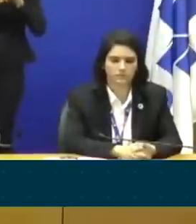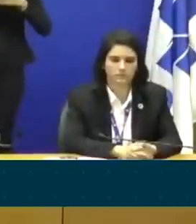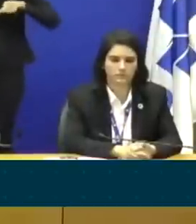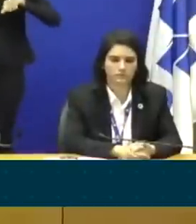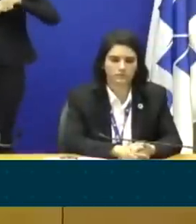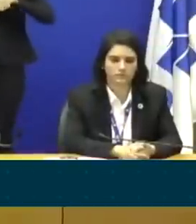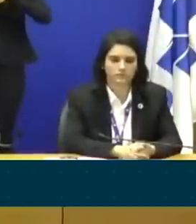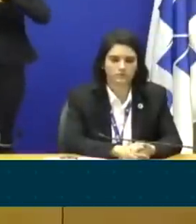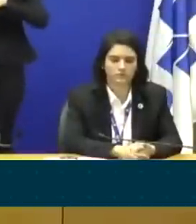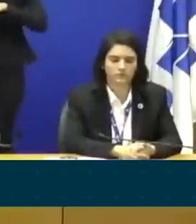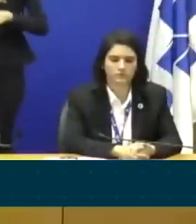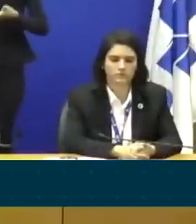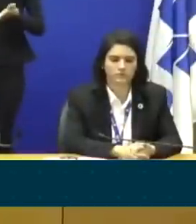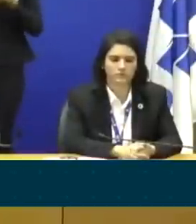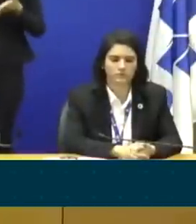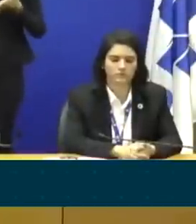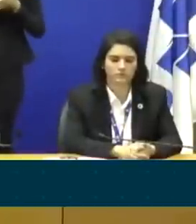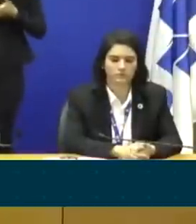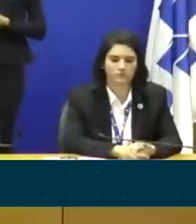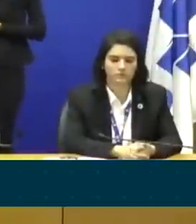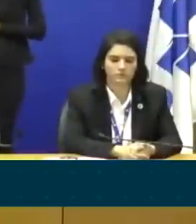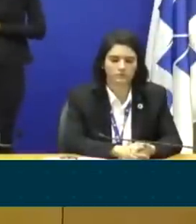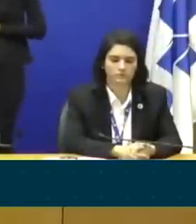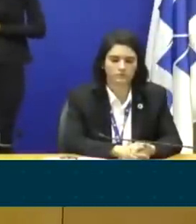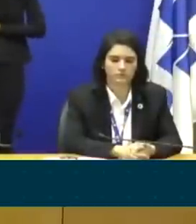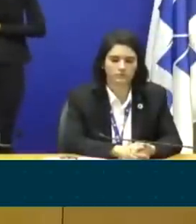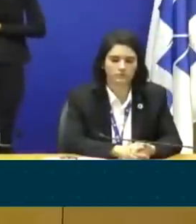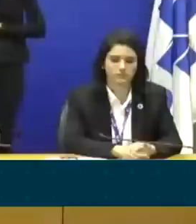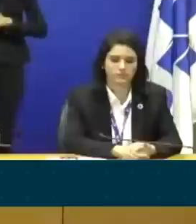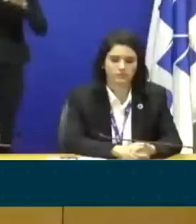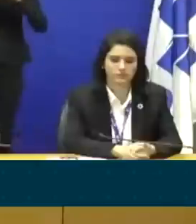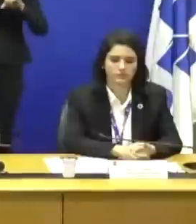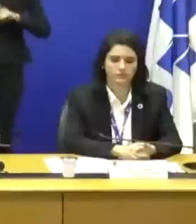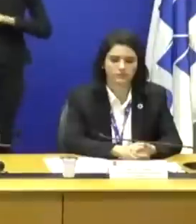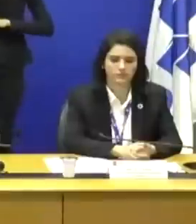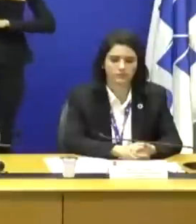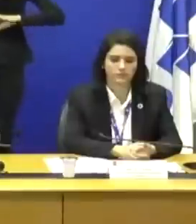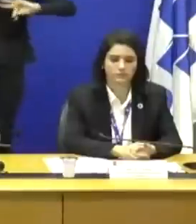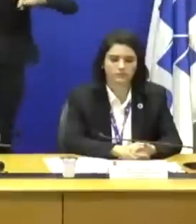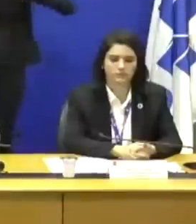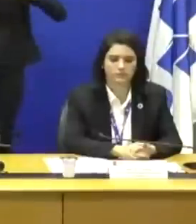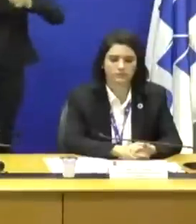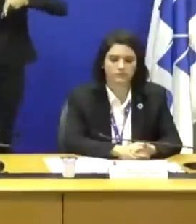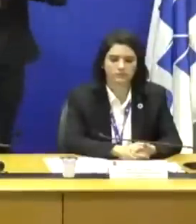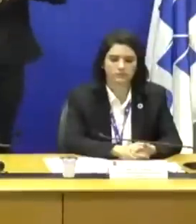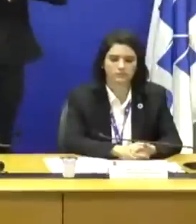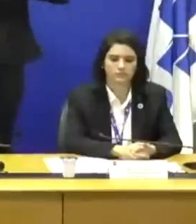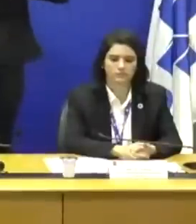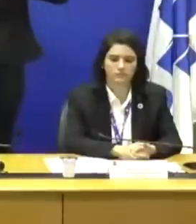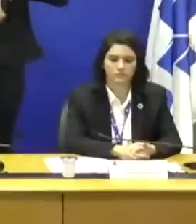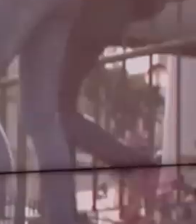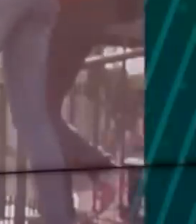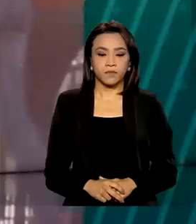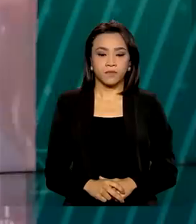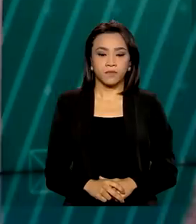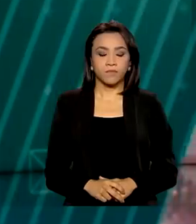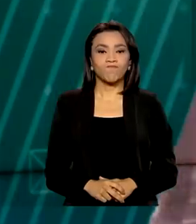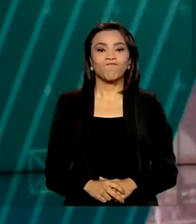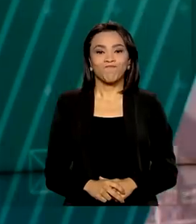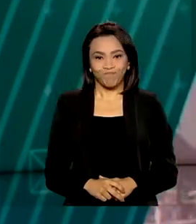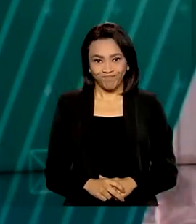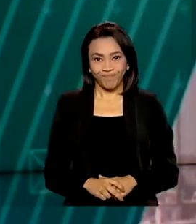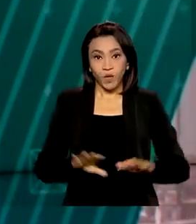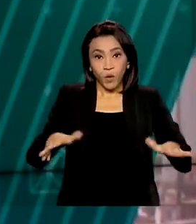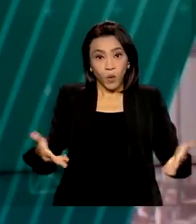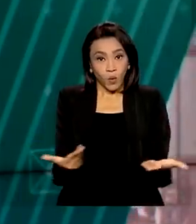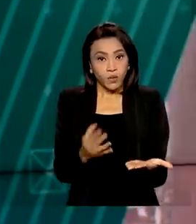para garantirmos uma saúde mental e uma saúde integral da população brasileira.